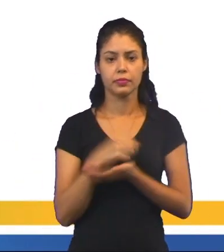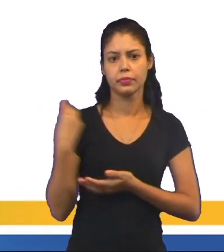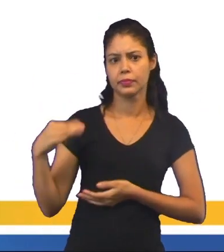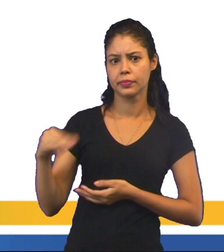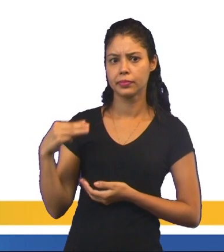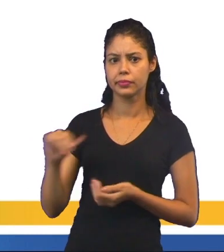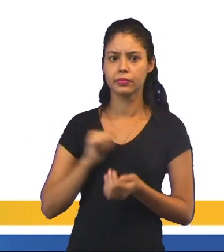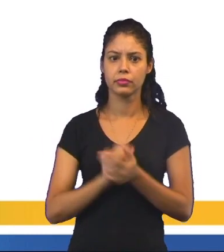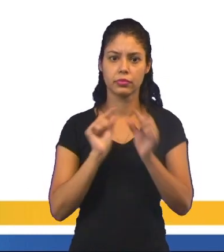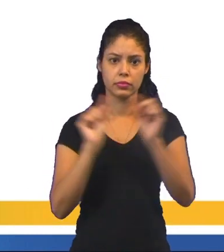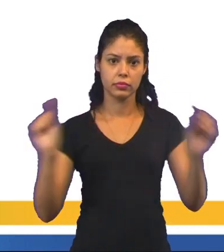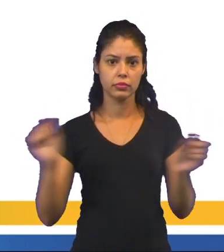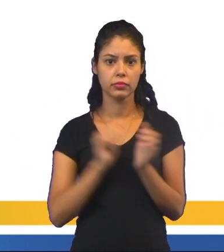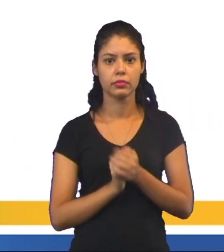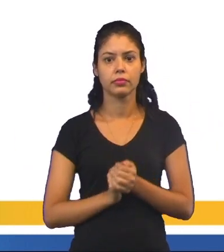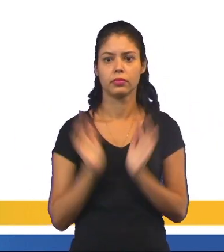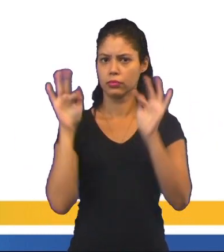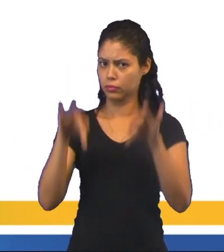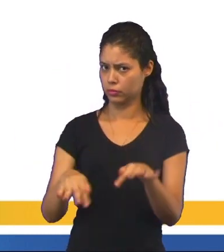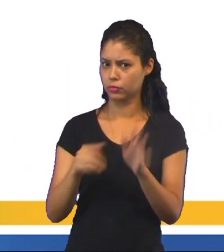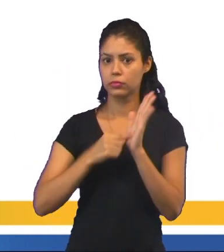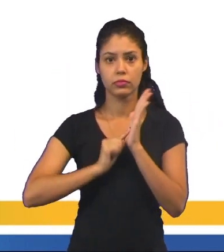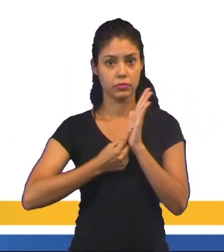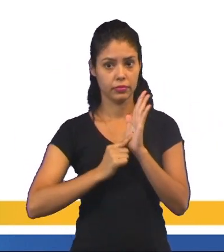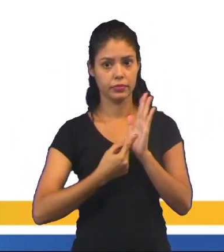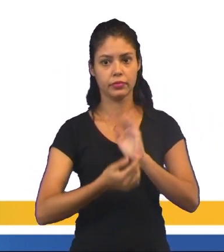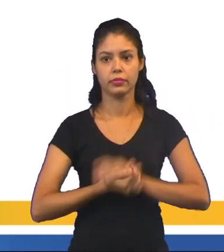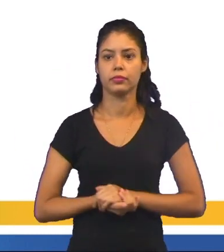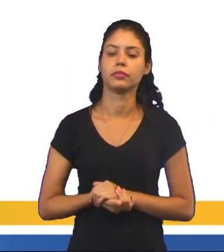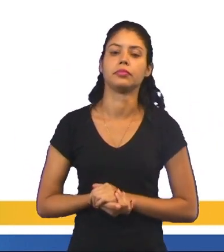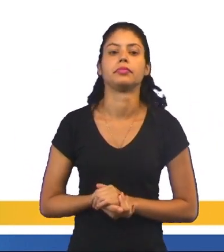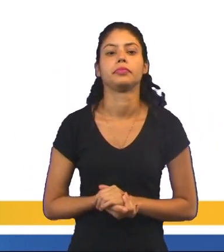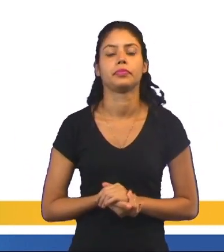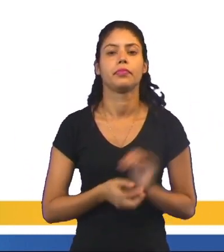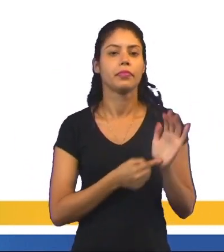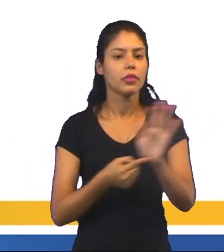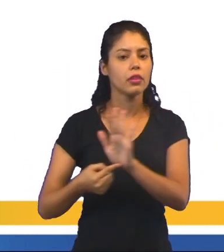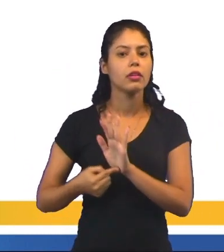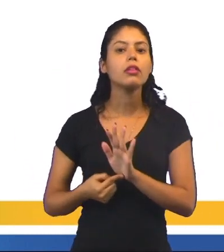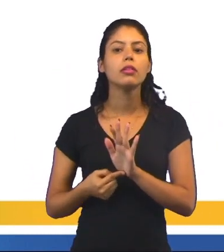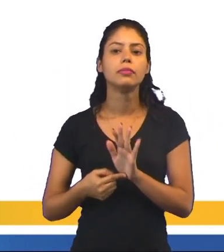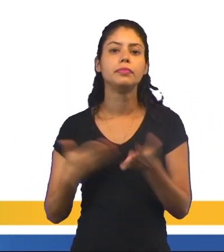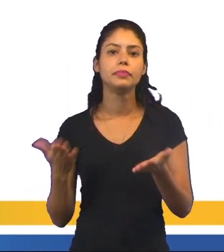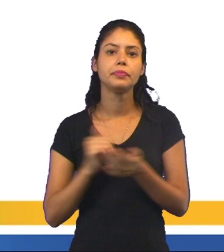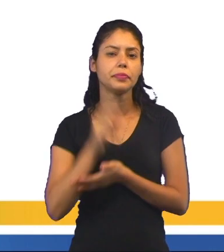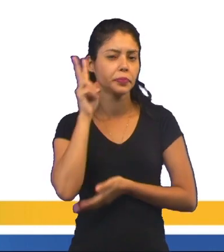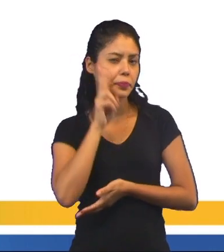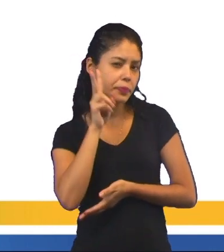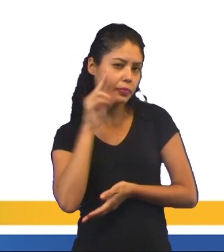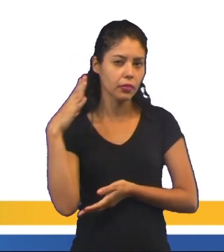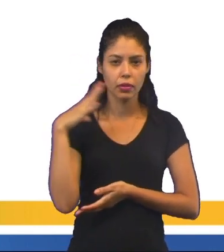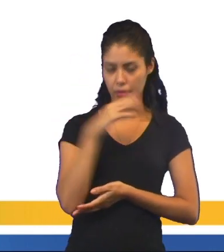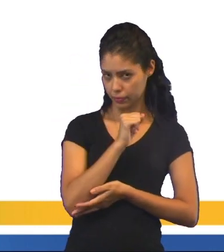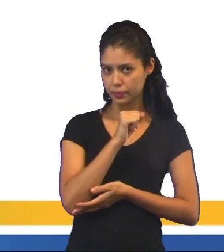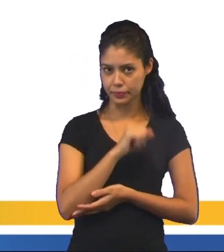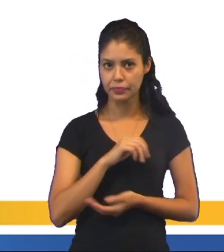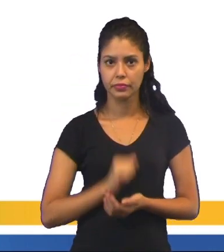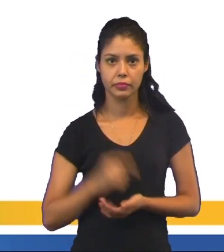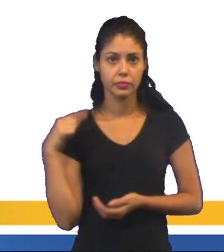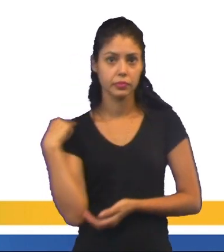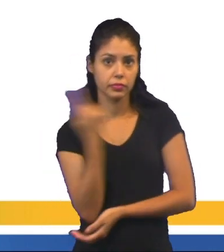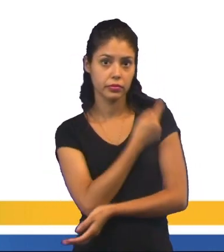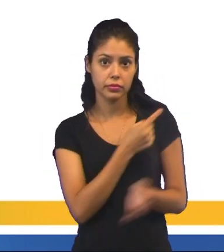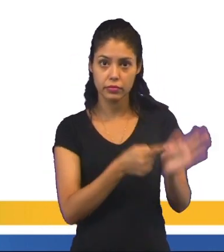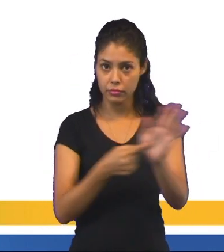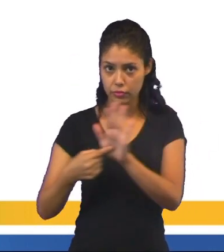não matemática as retas são linhas infinitas formada por pontos tá nós vamos dar aí uma lembrada rapidamente